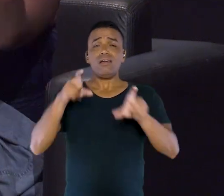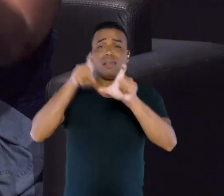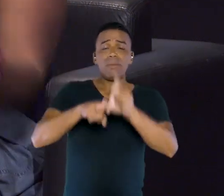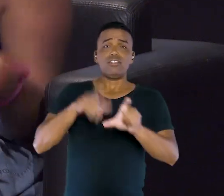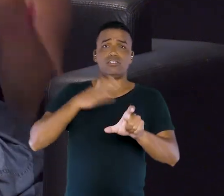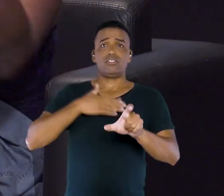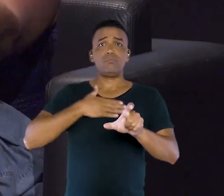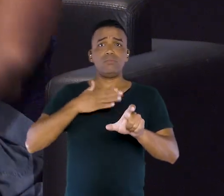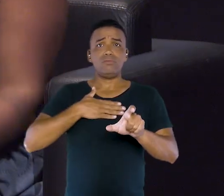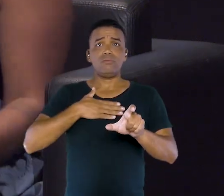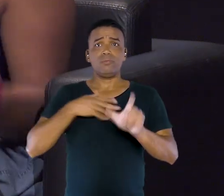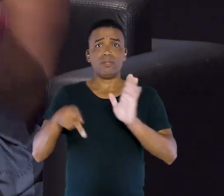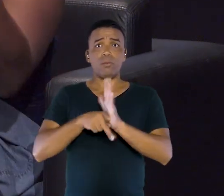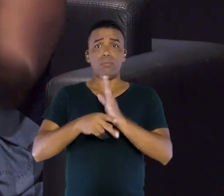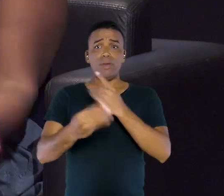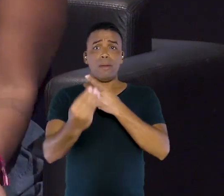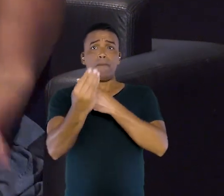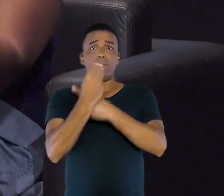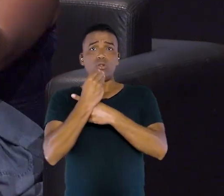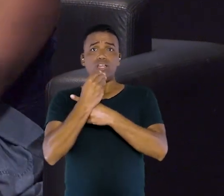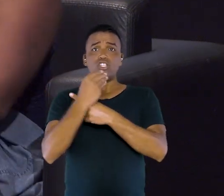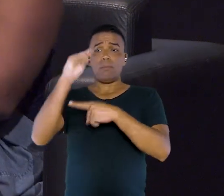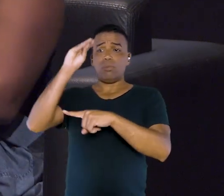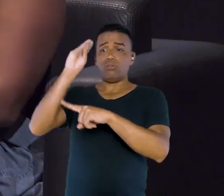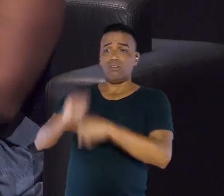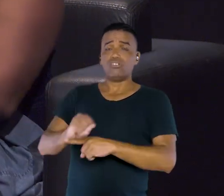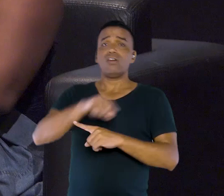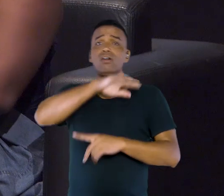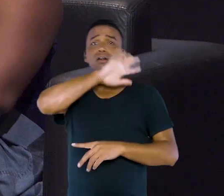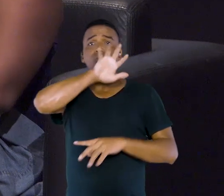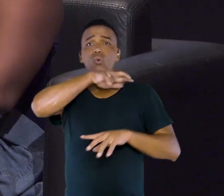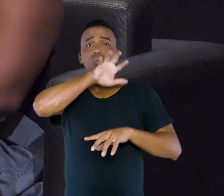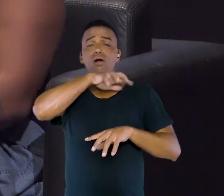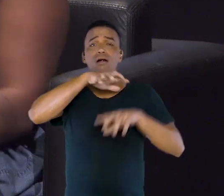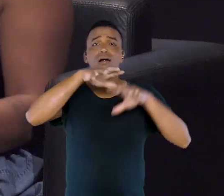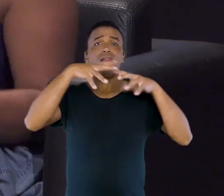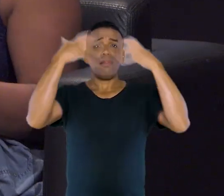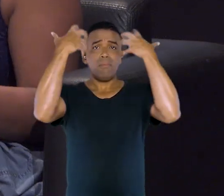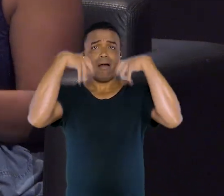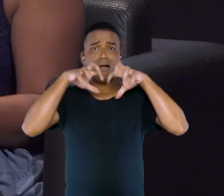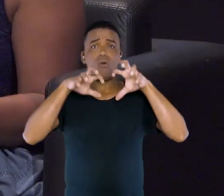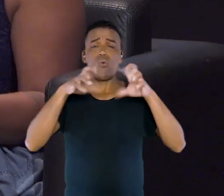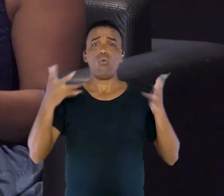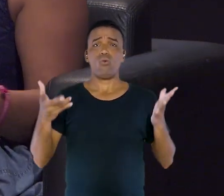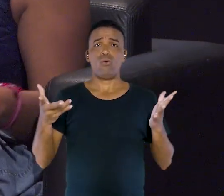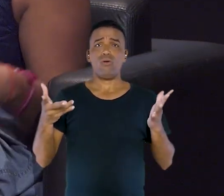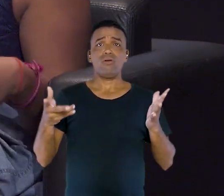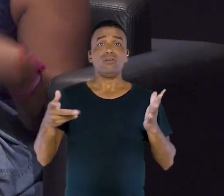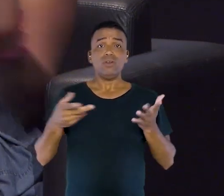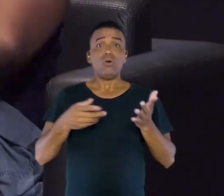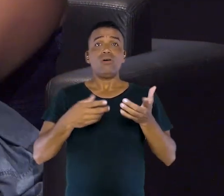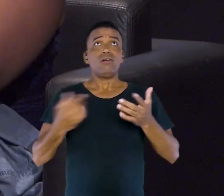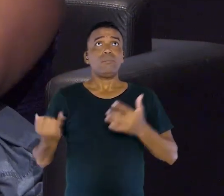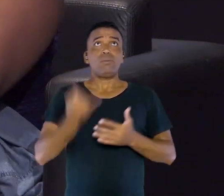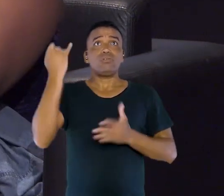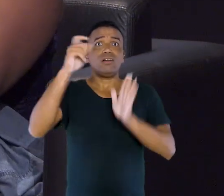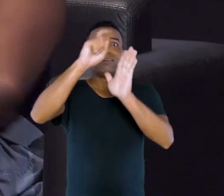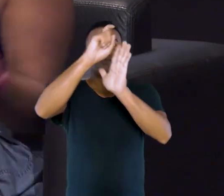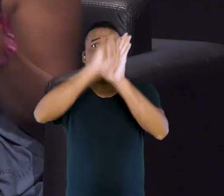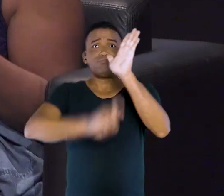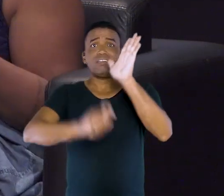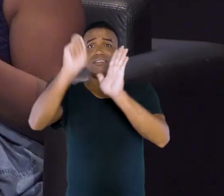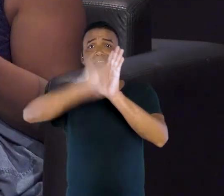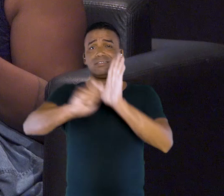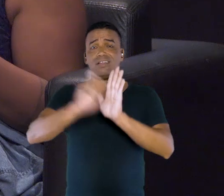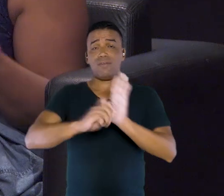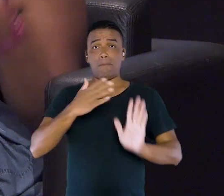fazendo o seu dever, que é nos proteger e proteger os animais. E eu vi essa importância de escrever isso